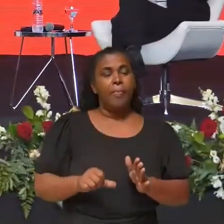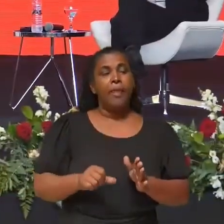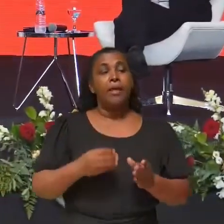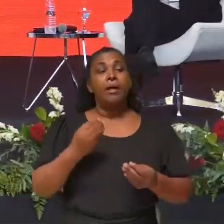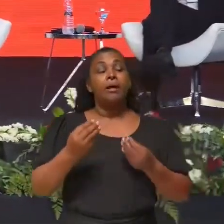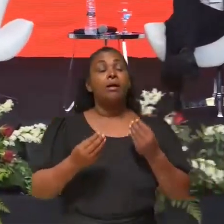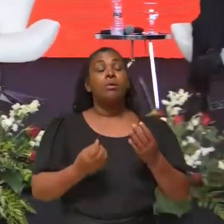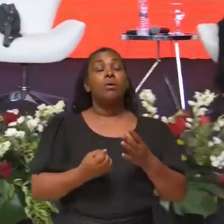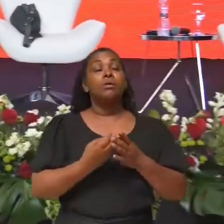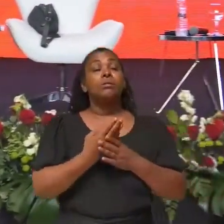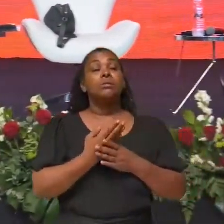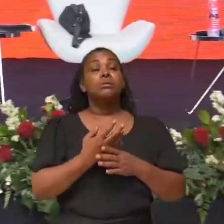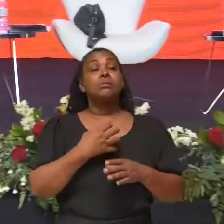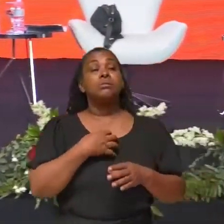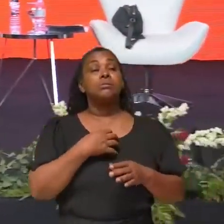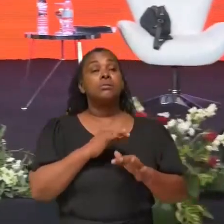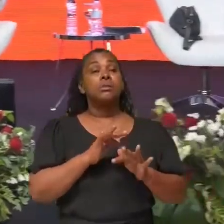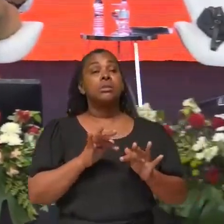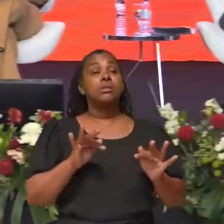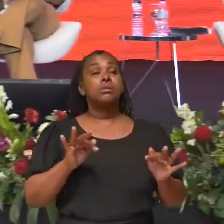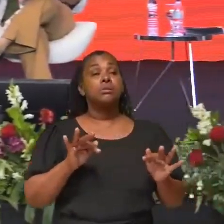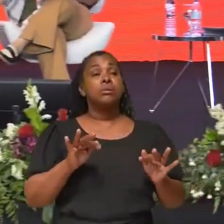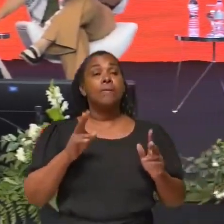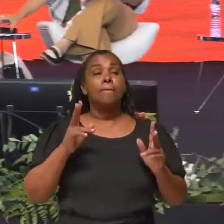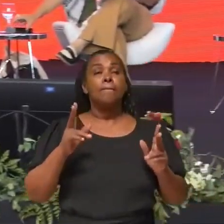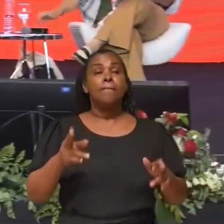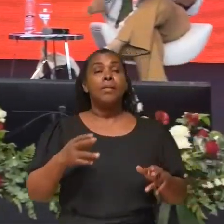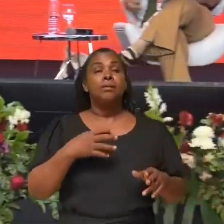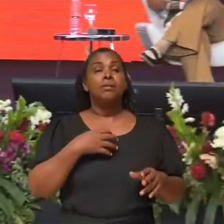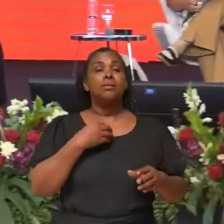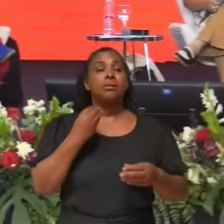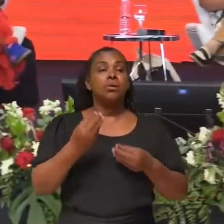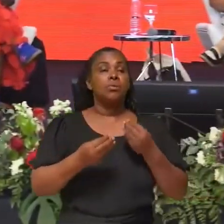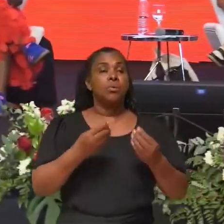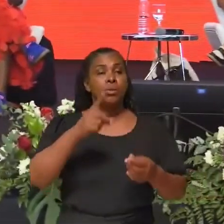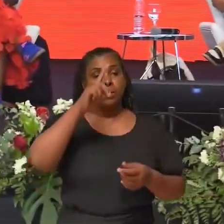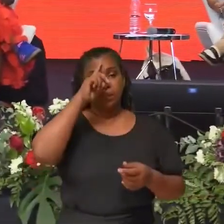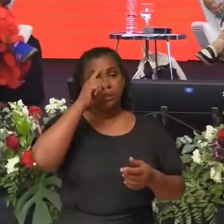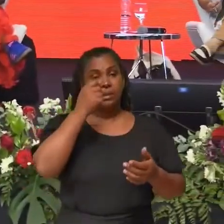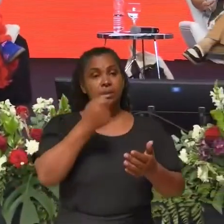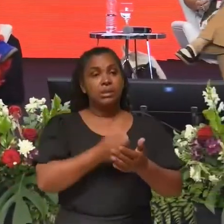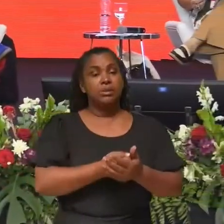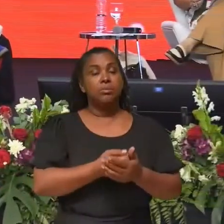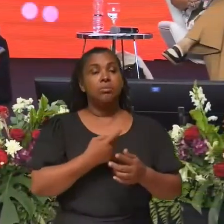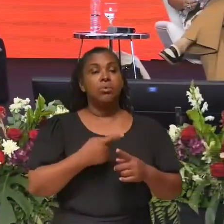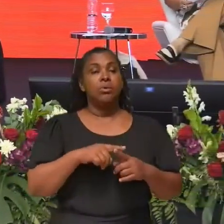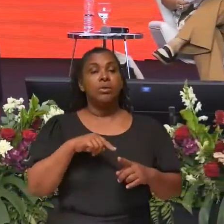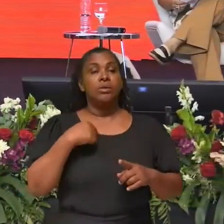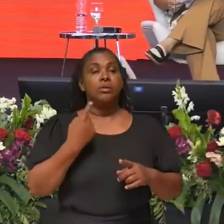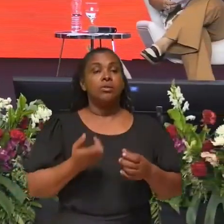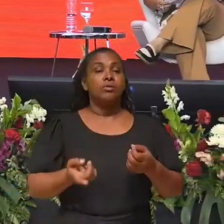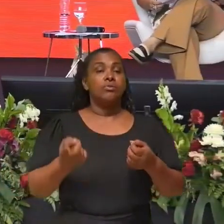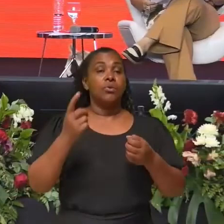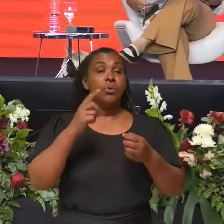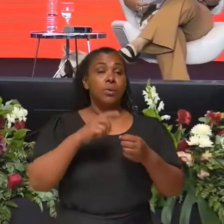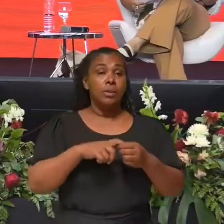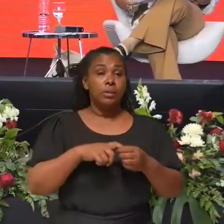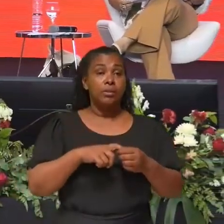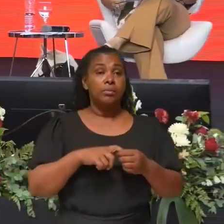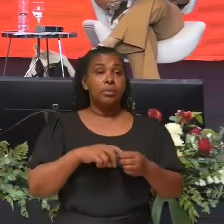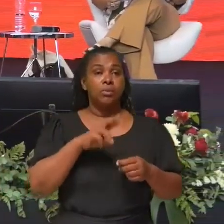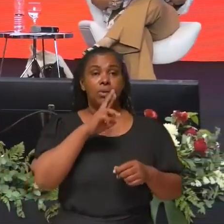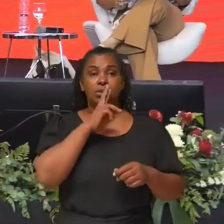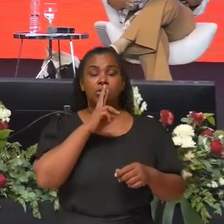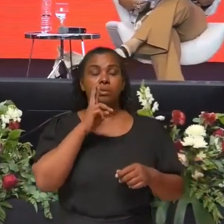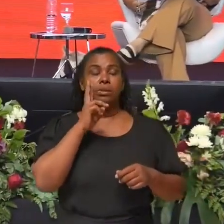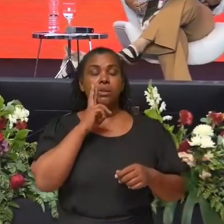Da mesma maneira como nós decidimos por que é que nós voltamos a um restaurante. É o